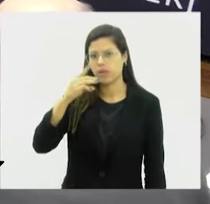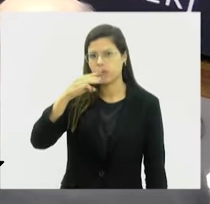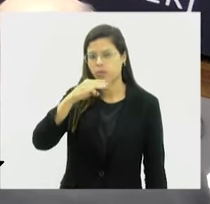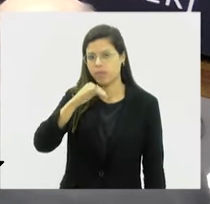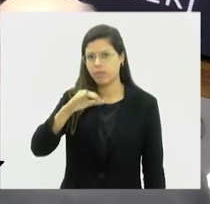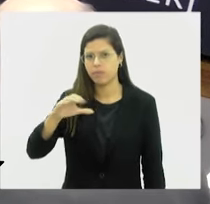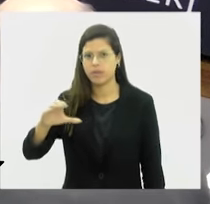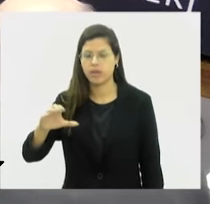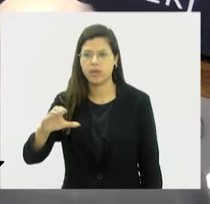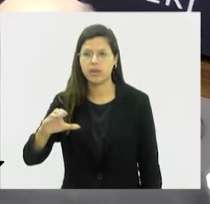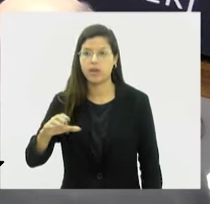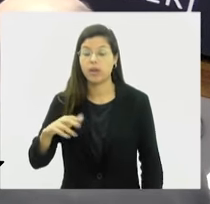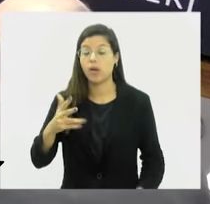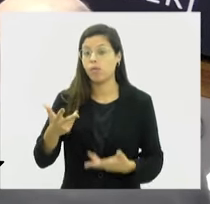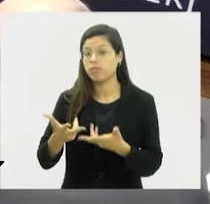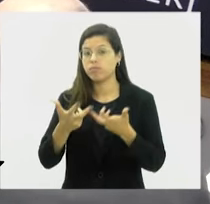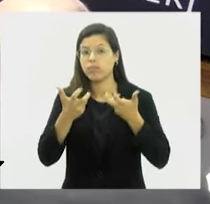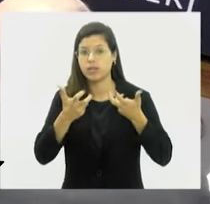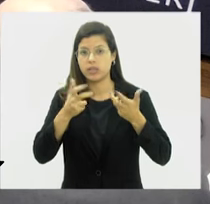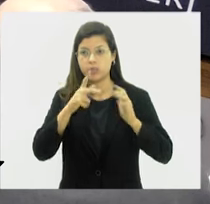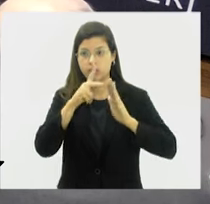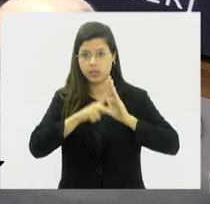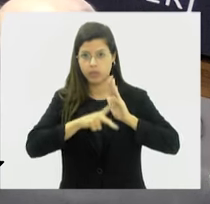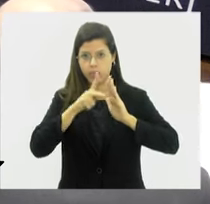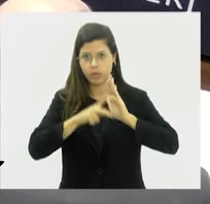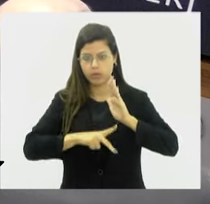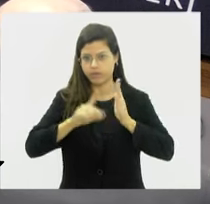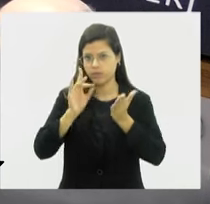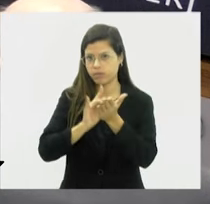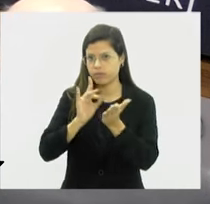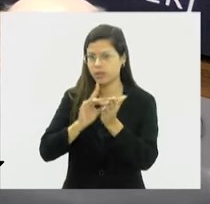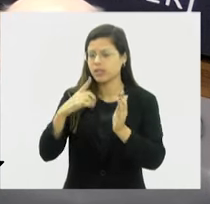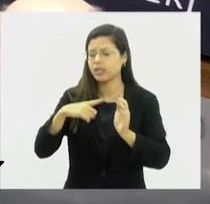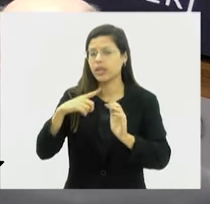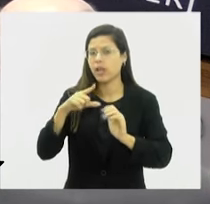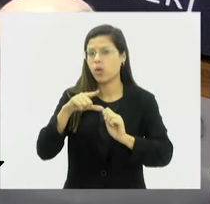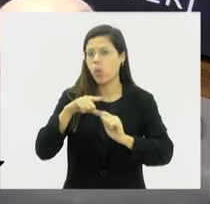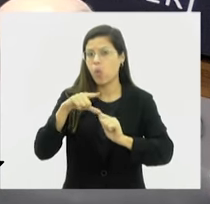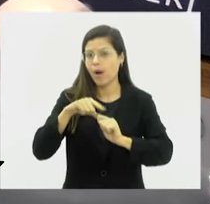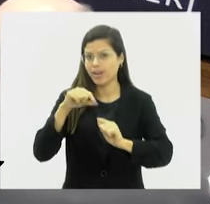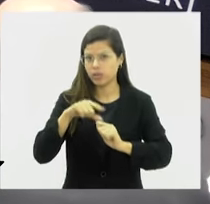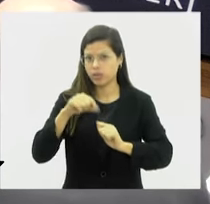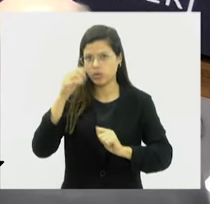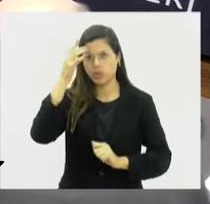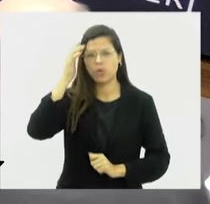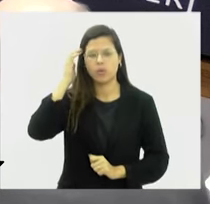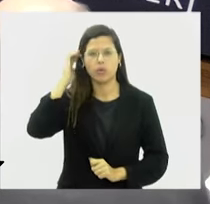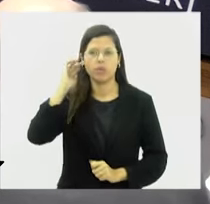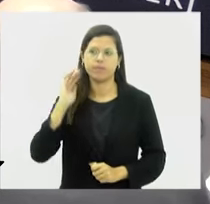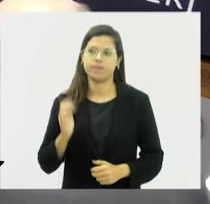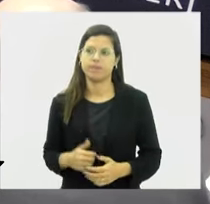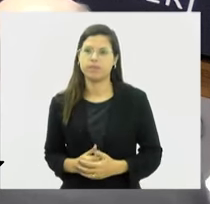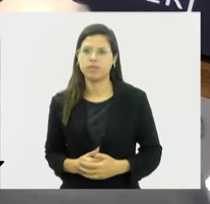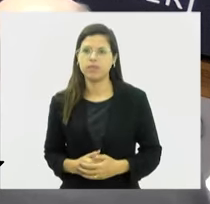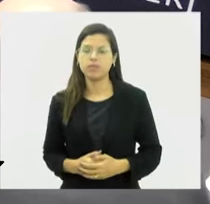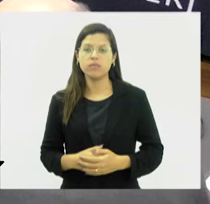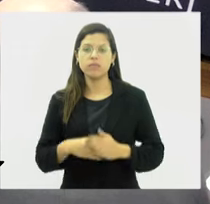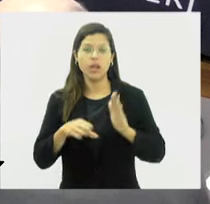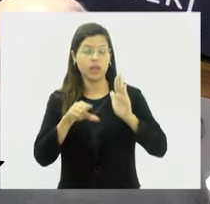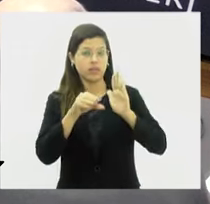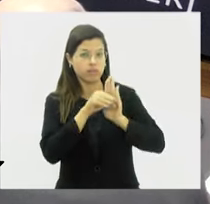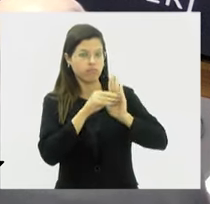também. Eu vejo que o projeto, na verdade, tem um artigo. E as emendas